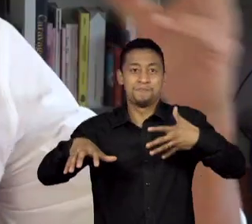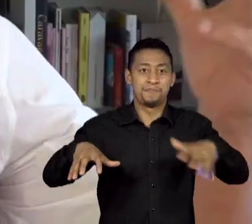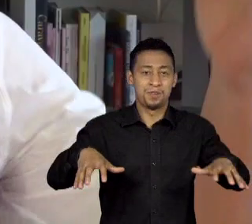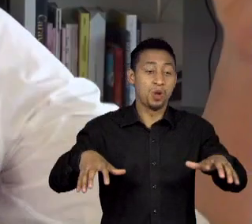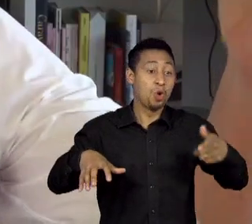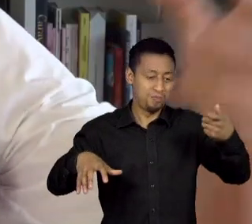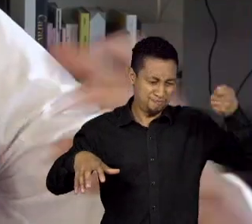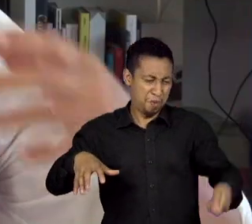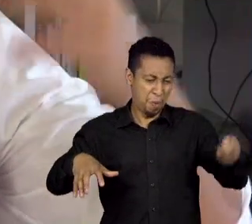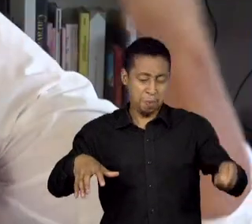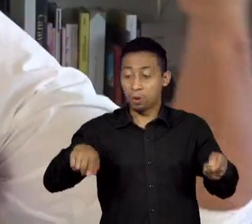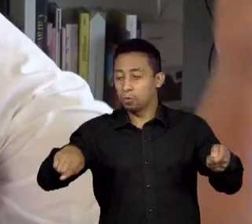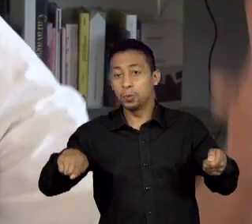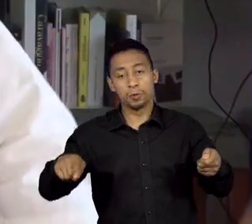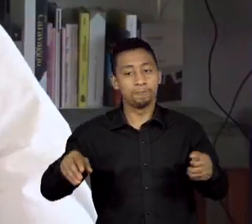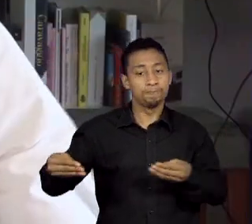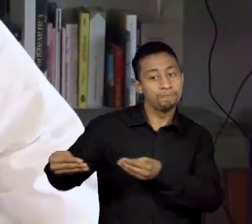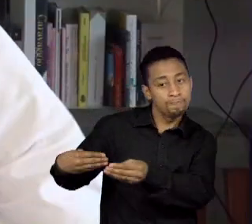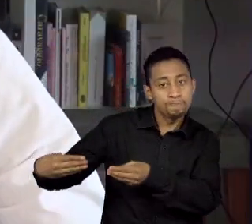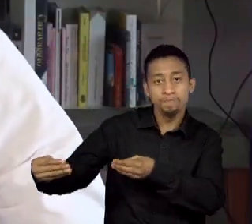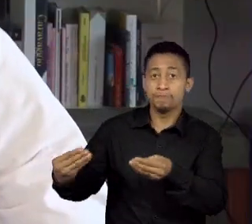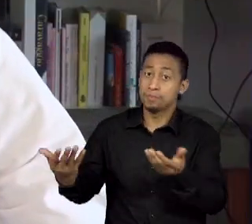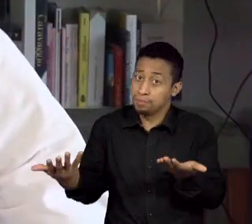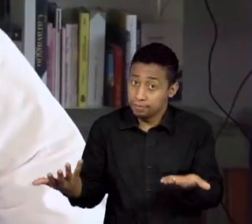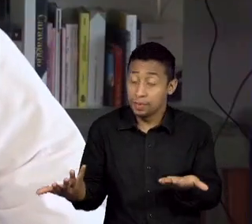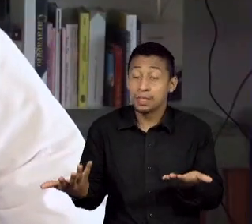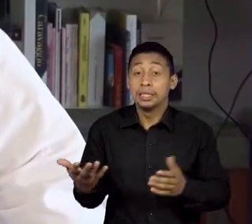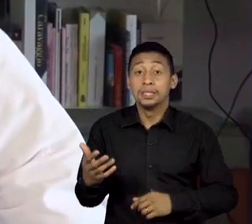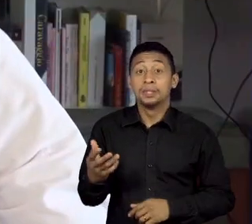autoritário, mas eles têm uma